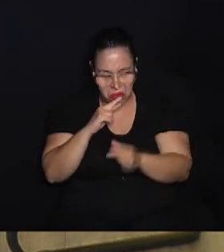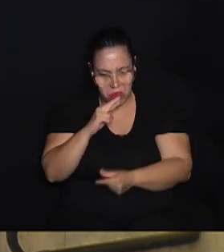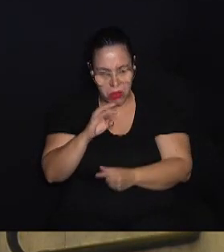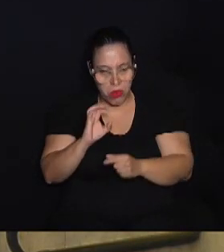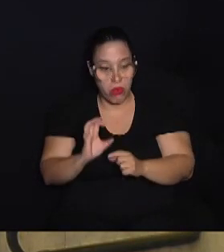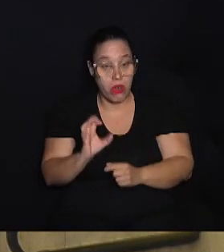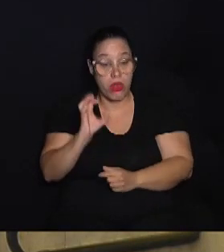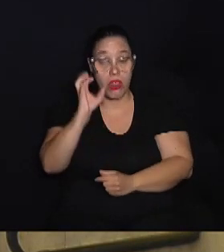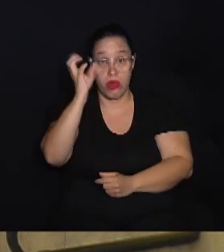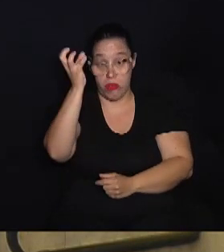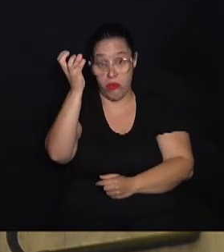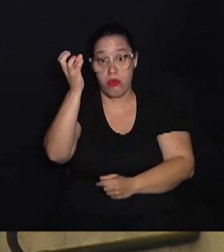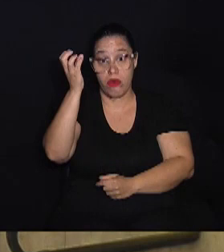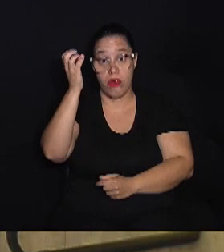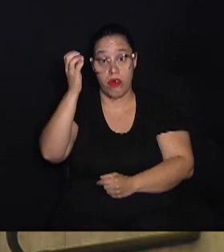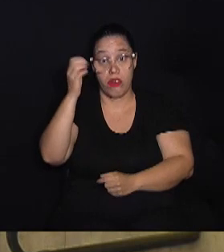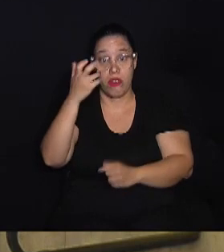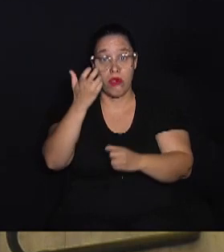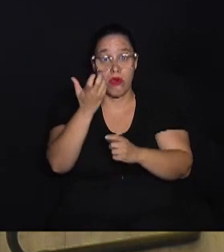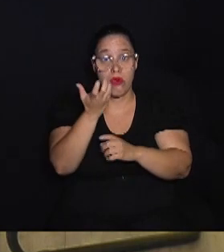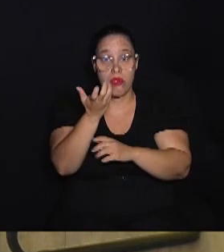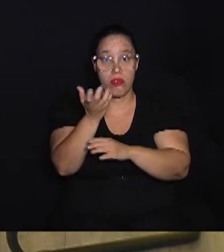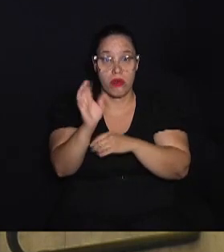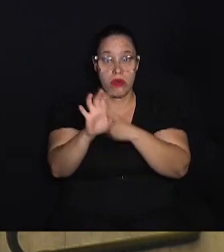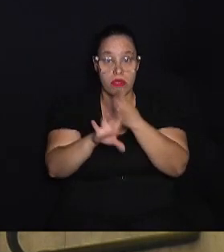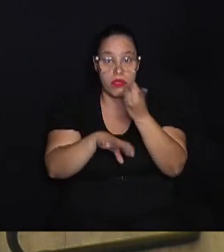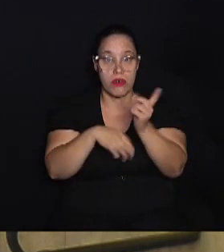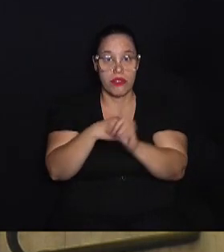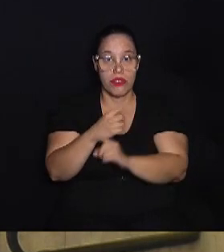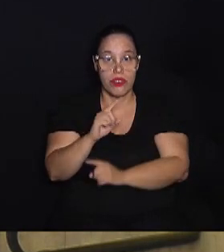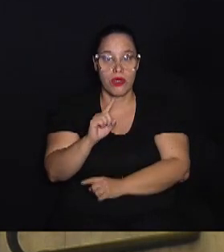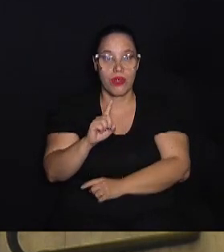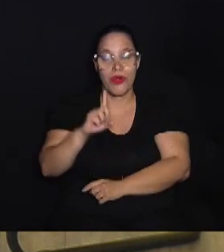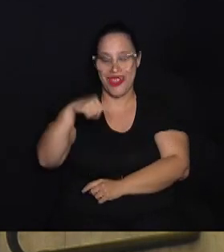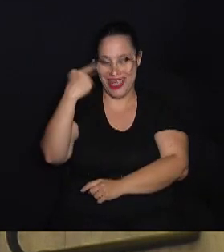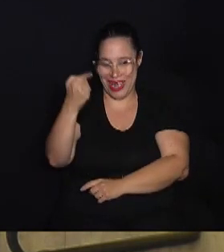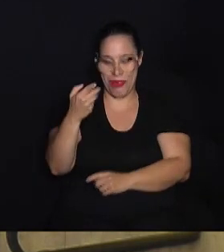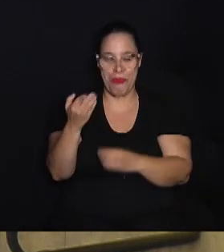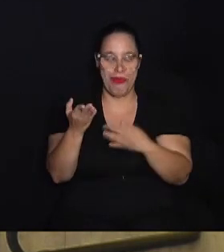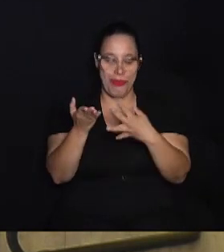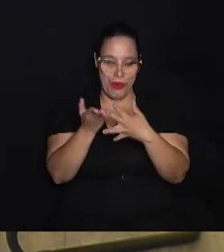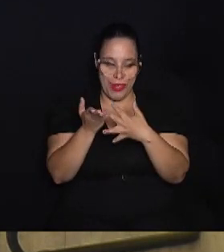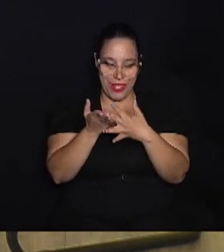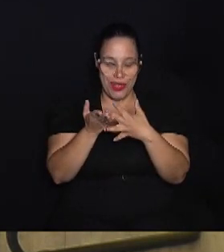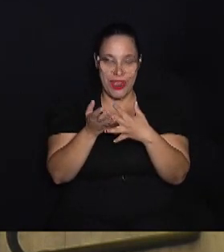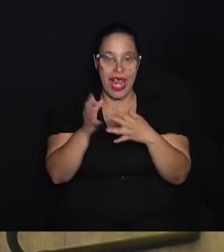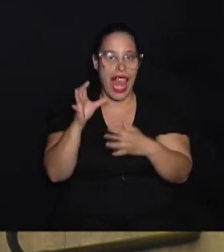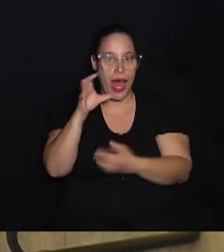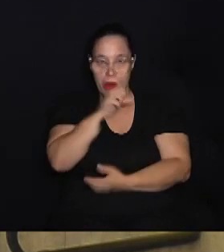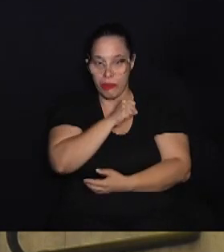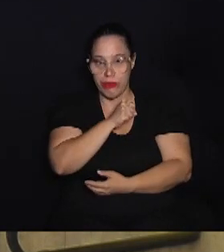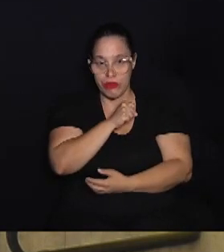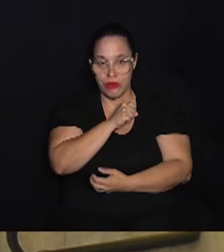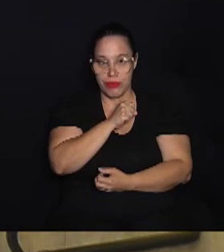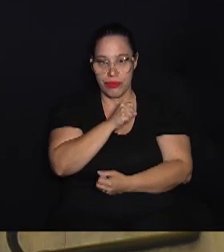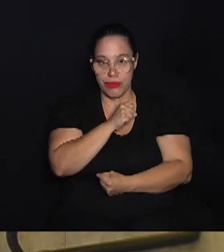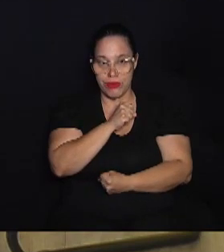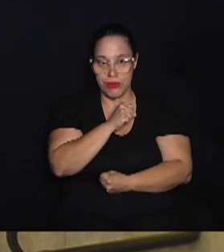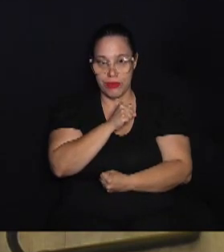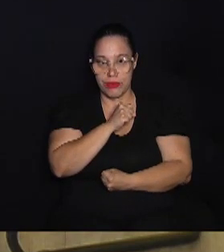está acontecendo em relação ao meio ambiente, mas vocês vão me responder depois do intervalo. Nós vamos rapidinho,